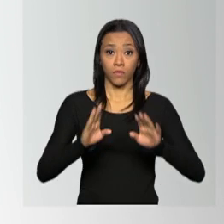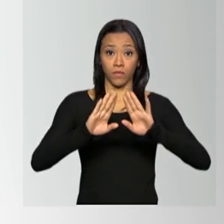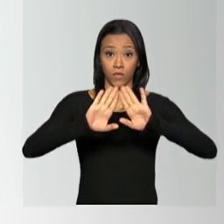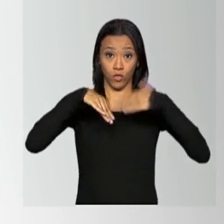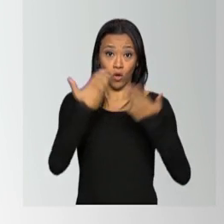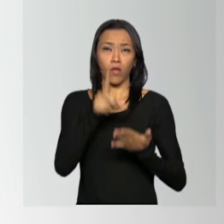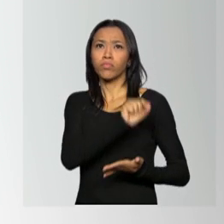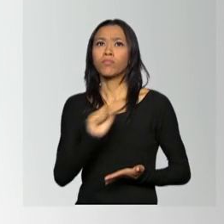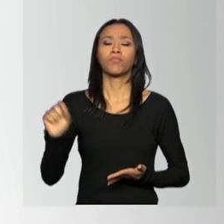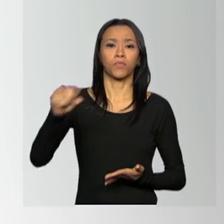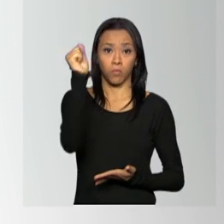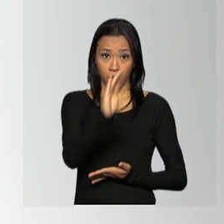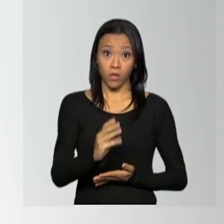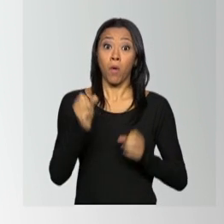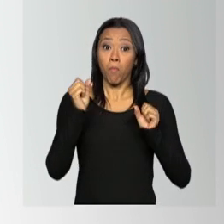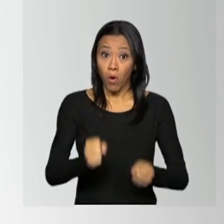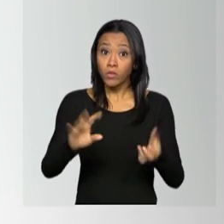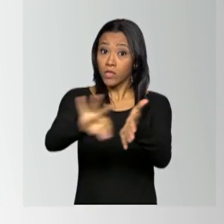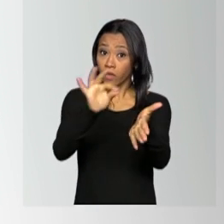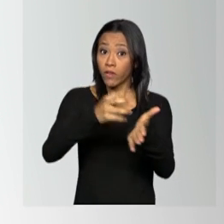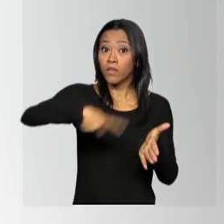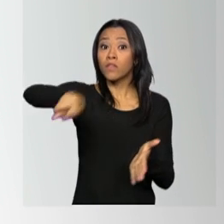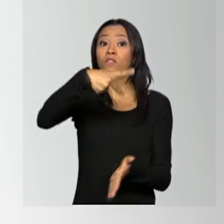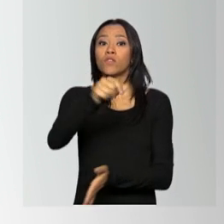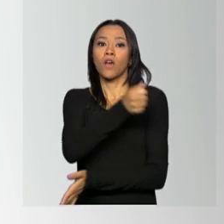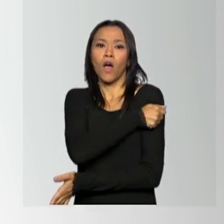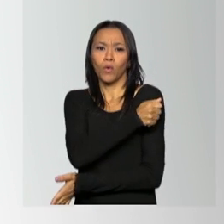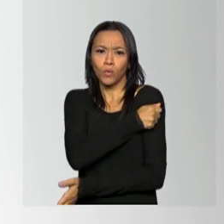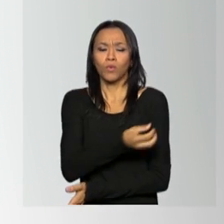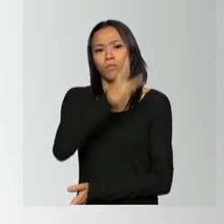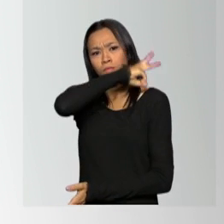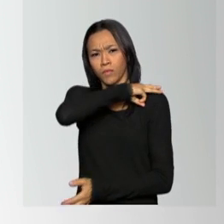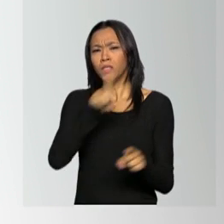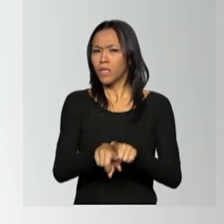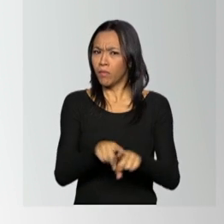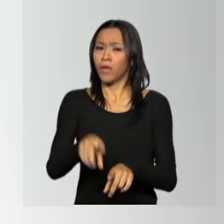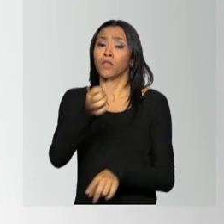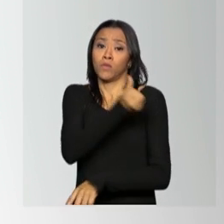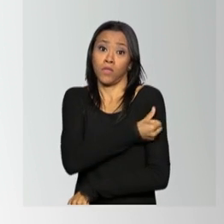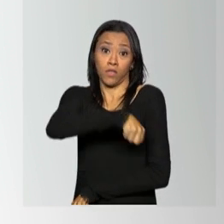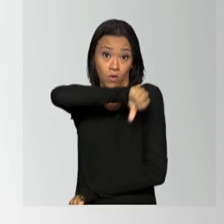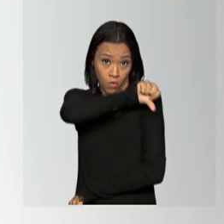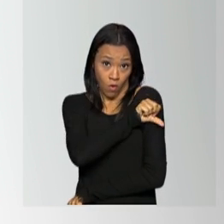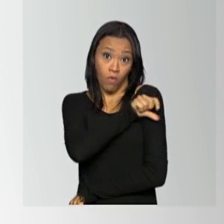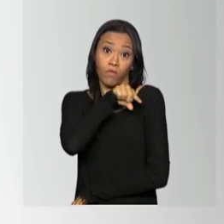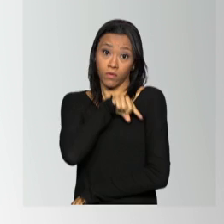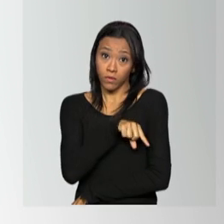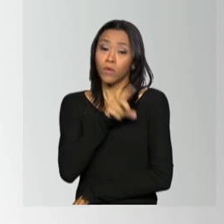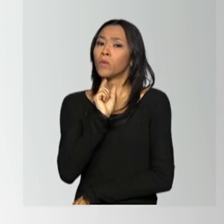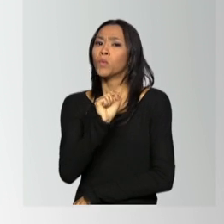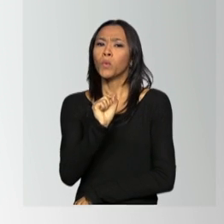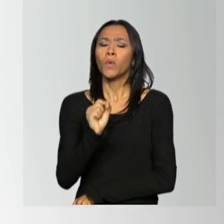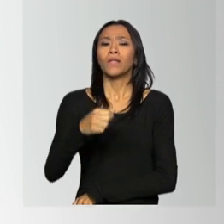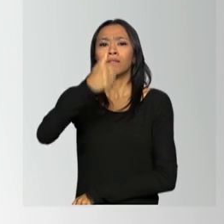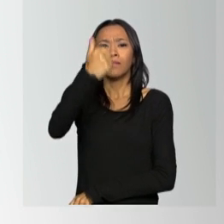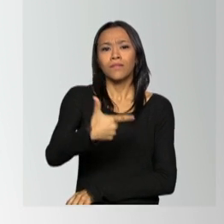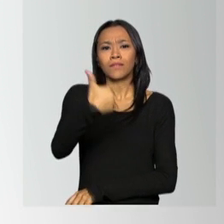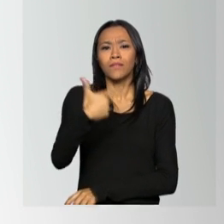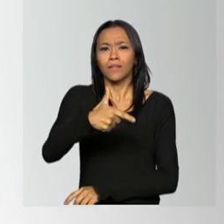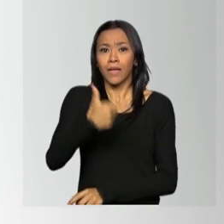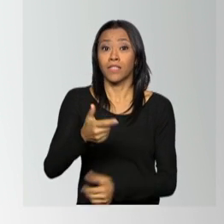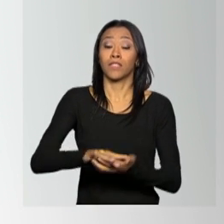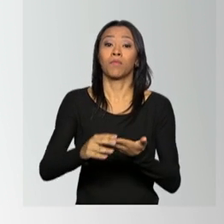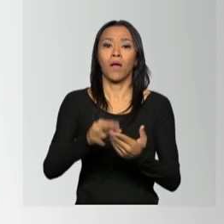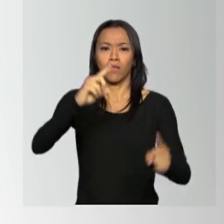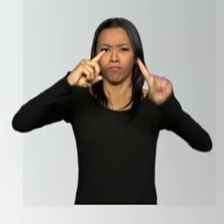Escolas públicas de todo o país podem inscrever seus alunos do ensino médio e do sexto ao nono ano do ensino fundamental na 12ª